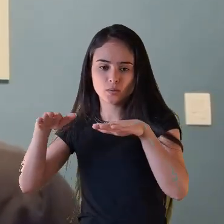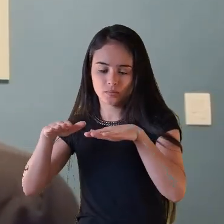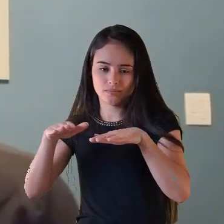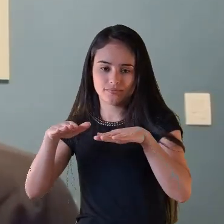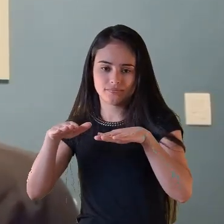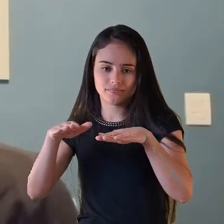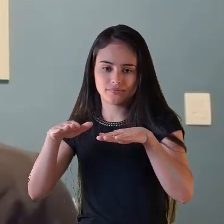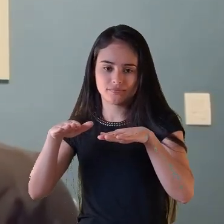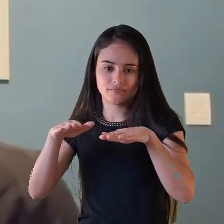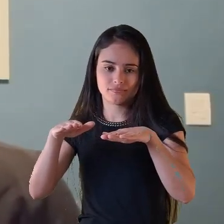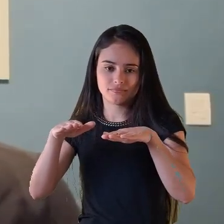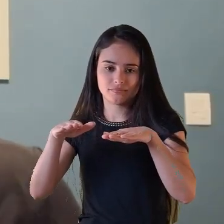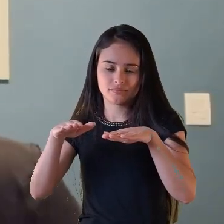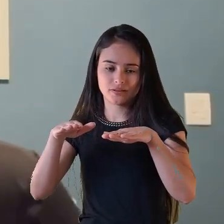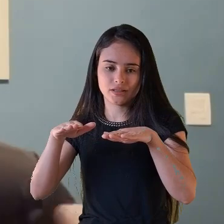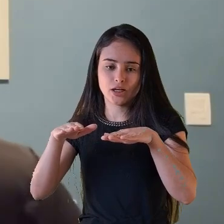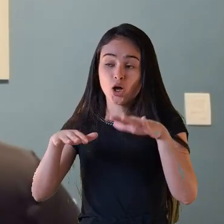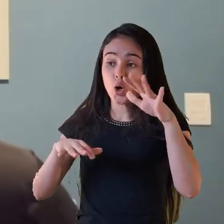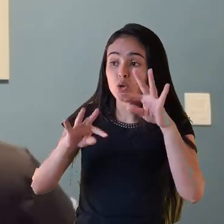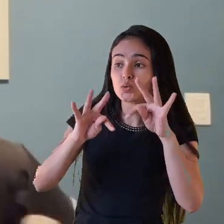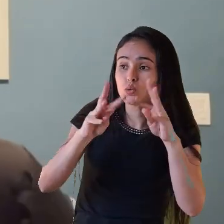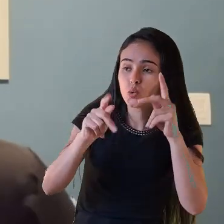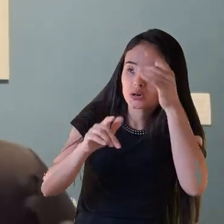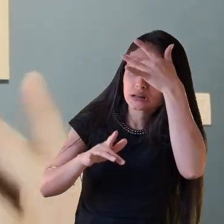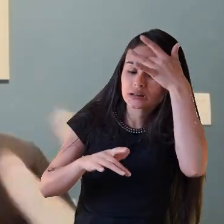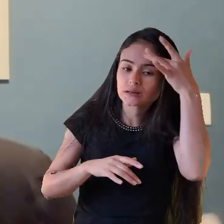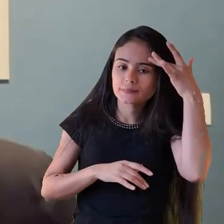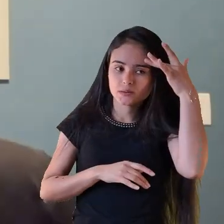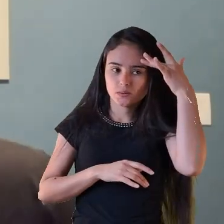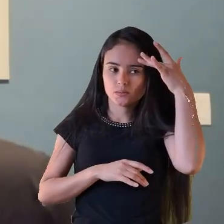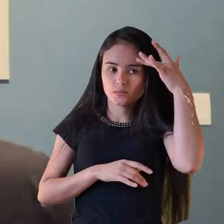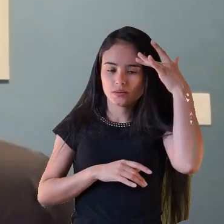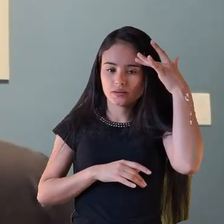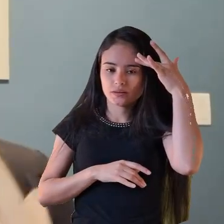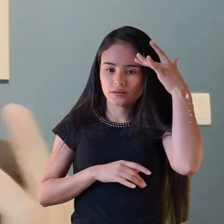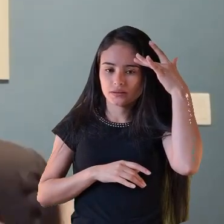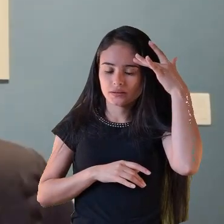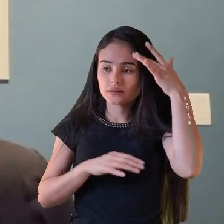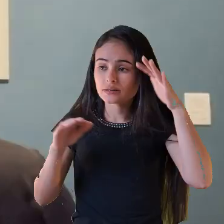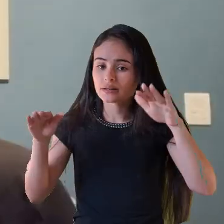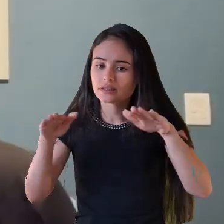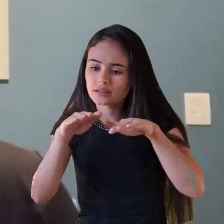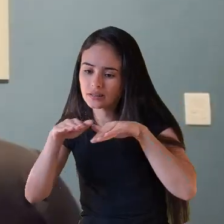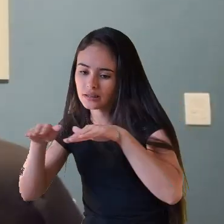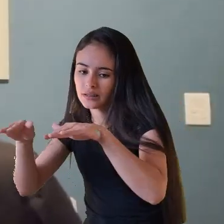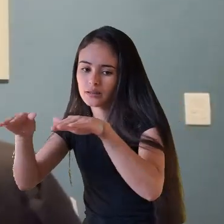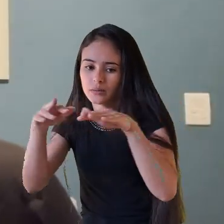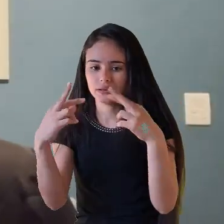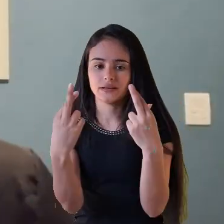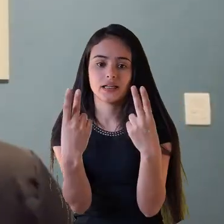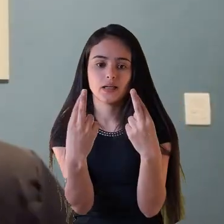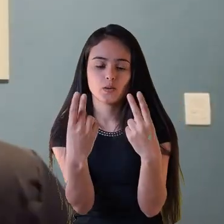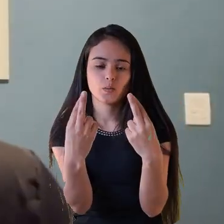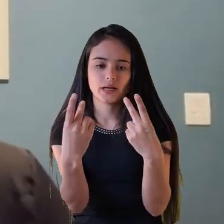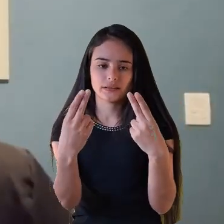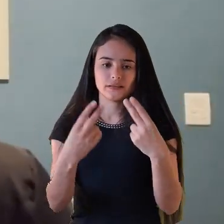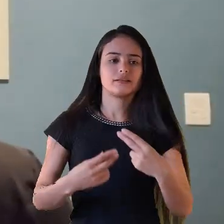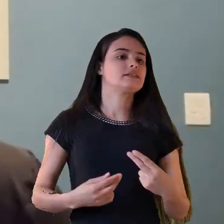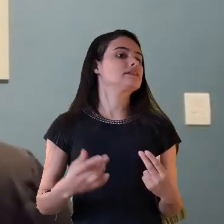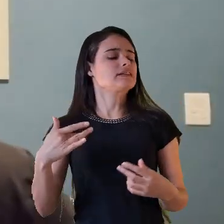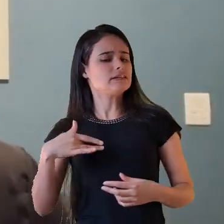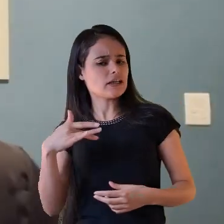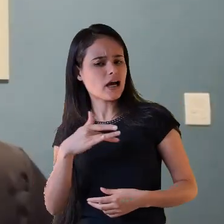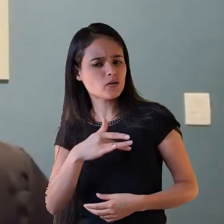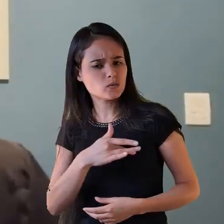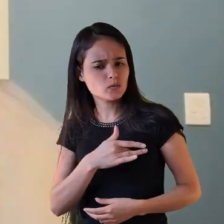para seus cidadãos, e nesse momento que as pessoas tiverem oportunidades iguais de moradia, de saúde, de segurança, de